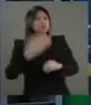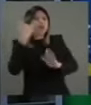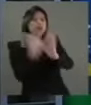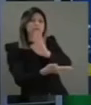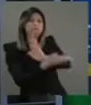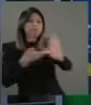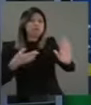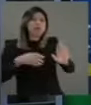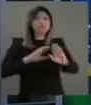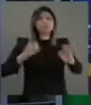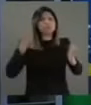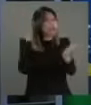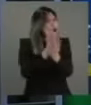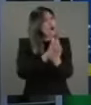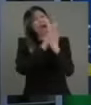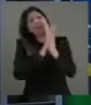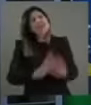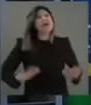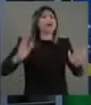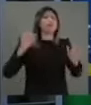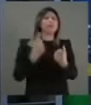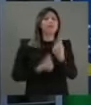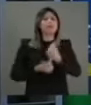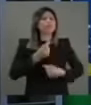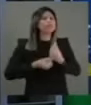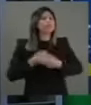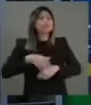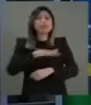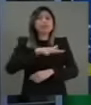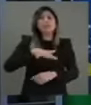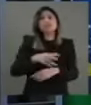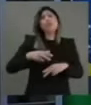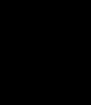Você mata a economia da região. É disso que se trata, é isso que está acontecendo.